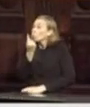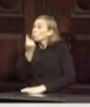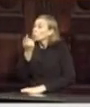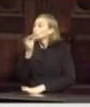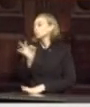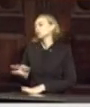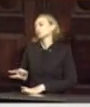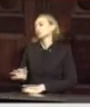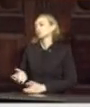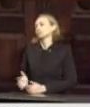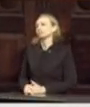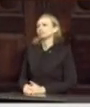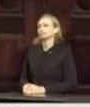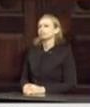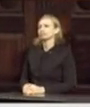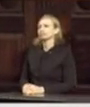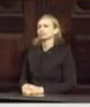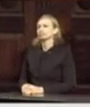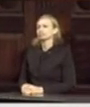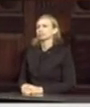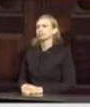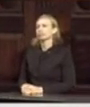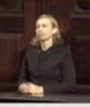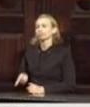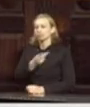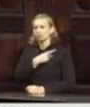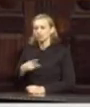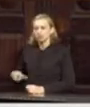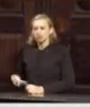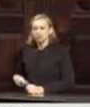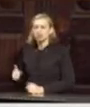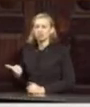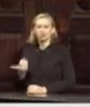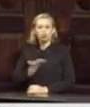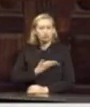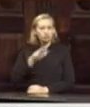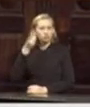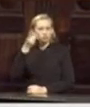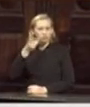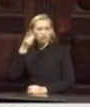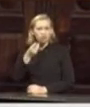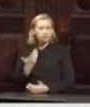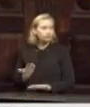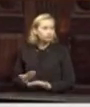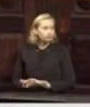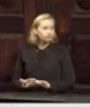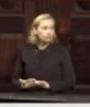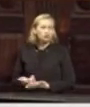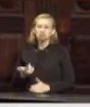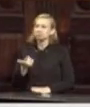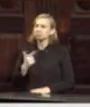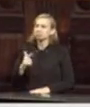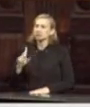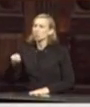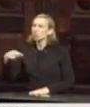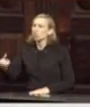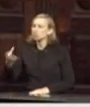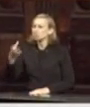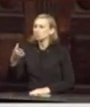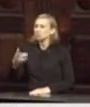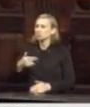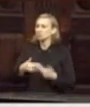1%. Então, senhora presidente e demais deputados, não há outra posição